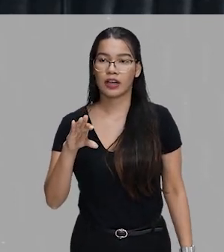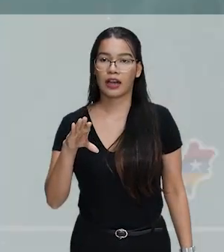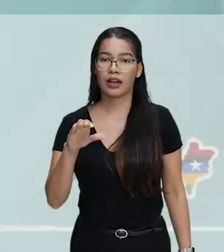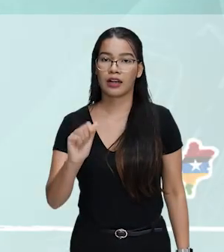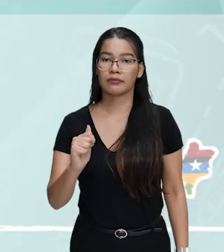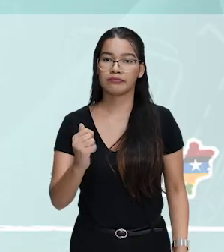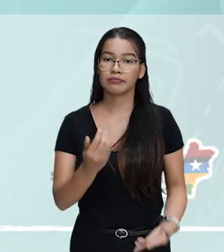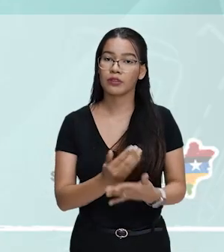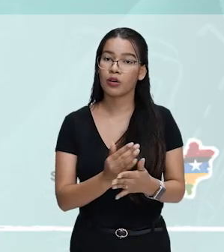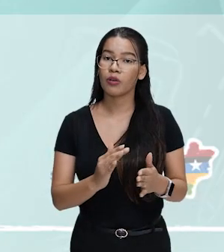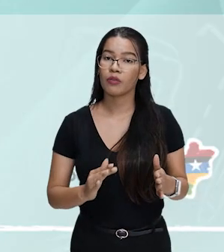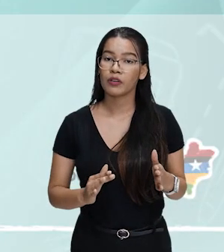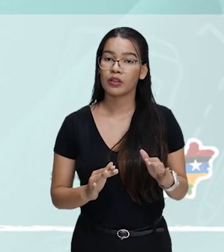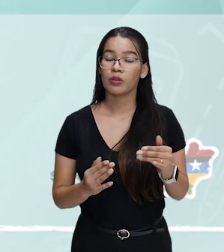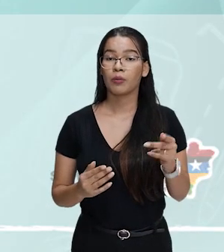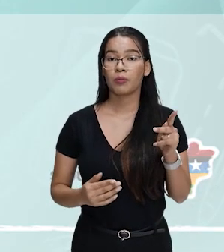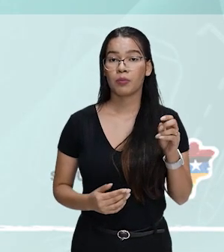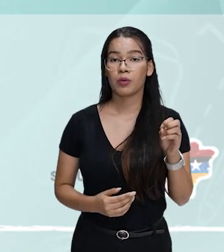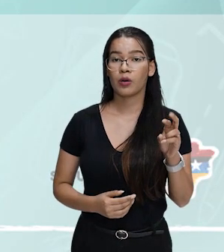portanto aí.